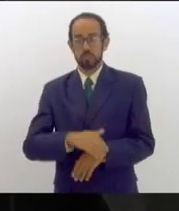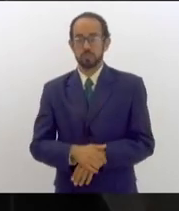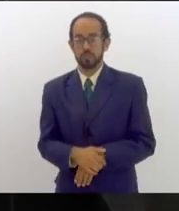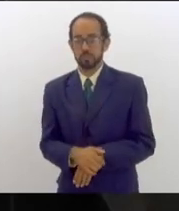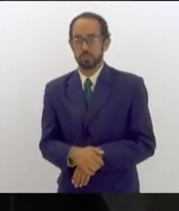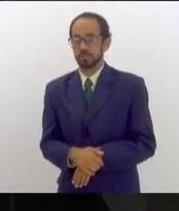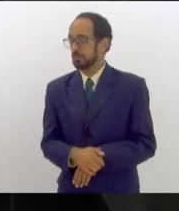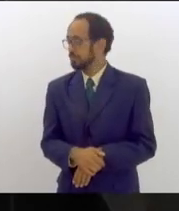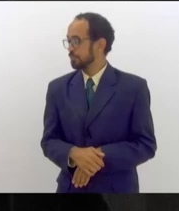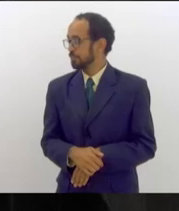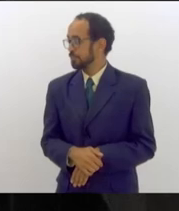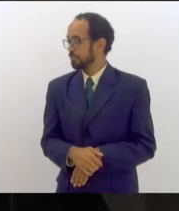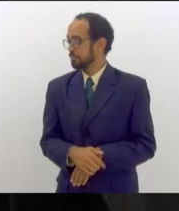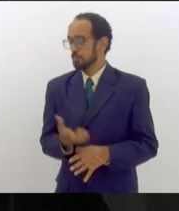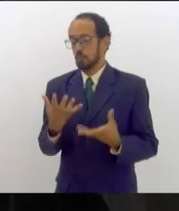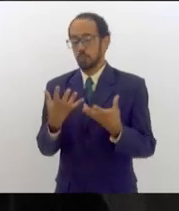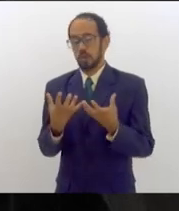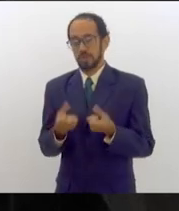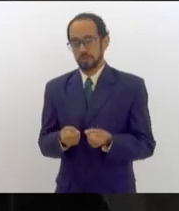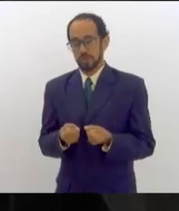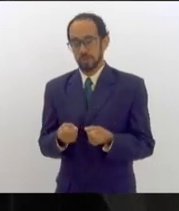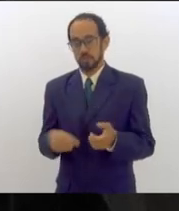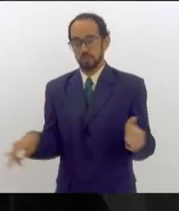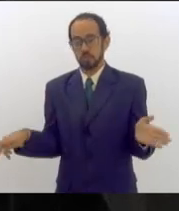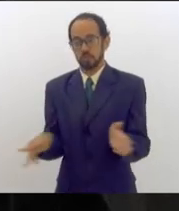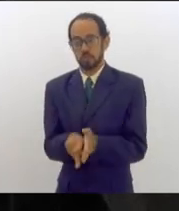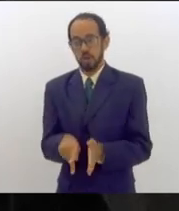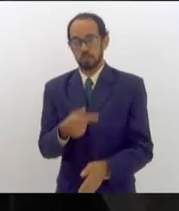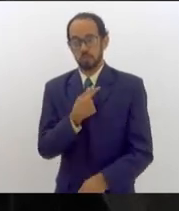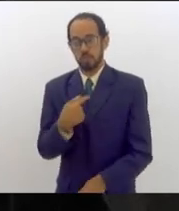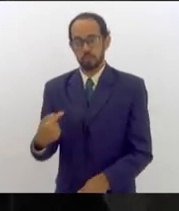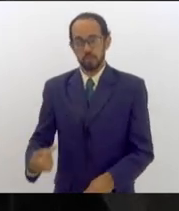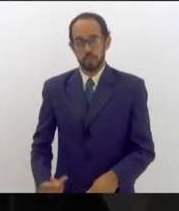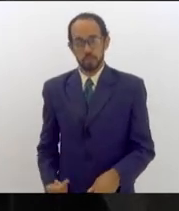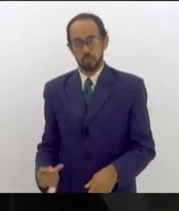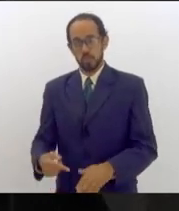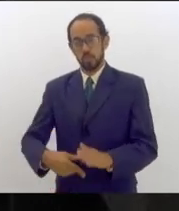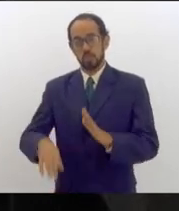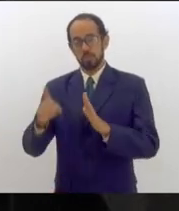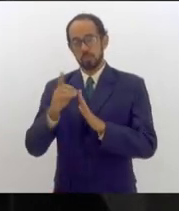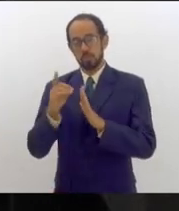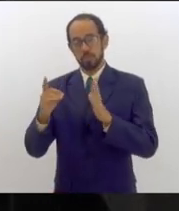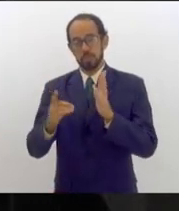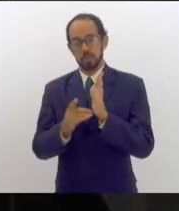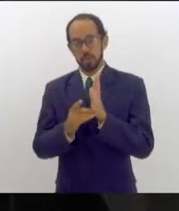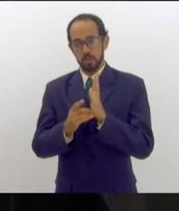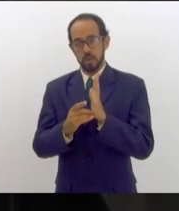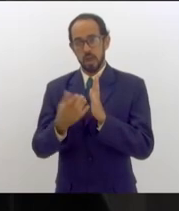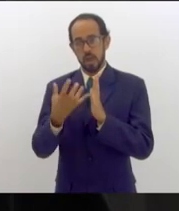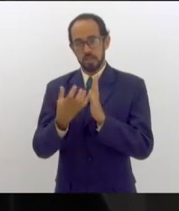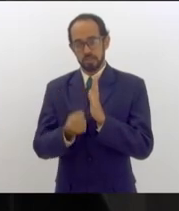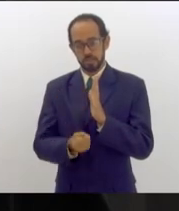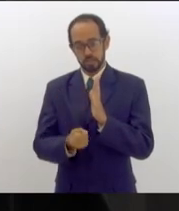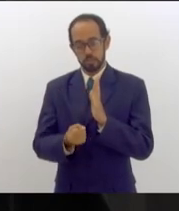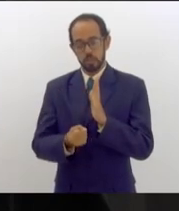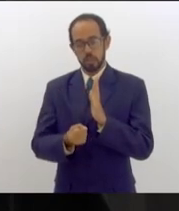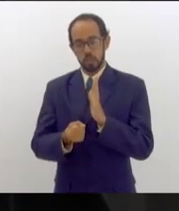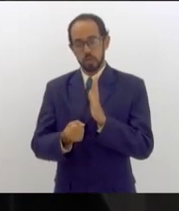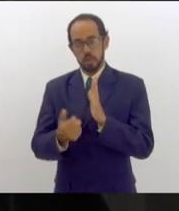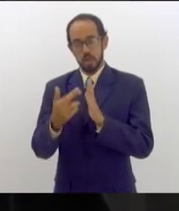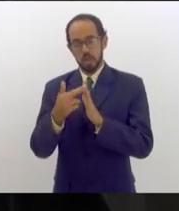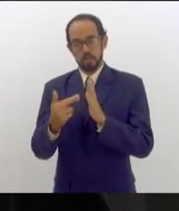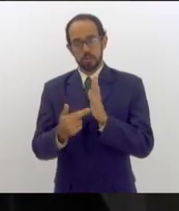com o aval do governador que por decreto aderiu aos termos